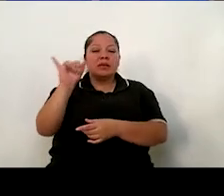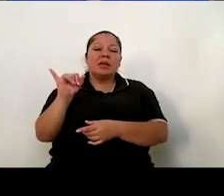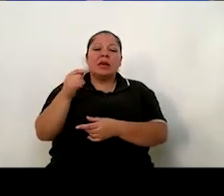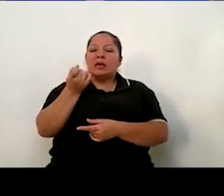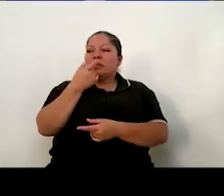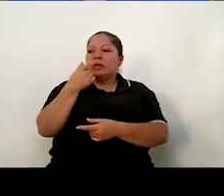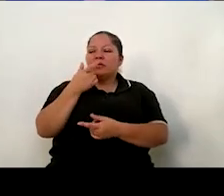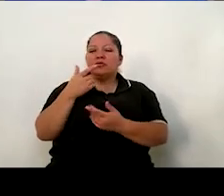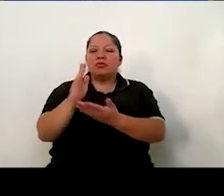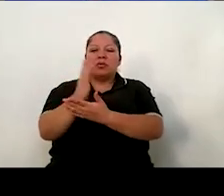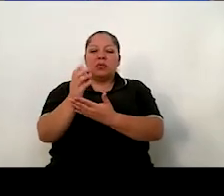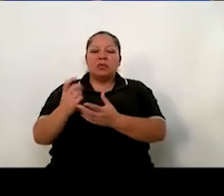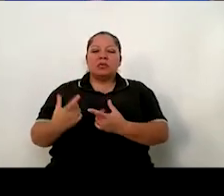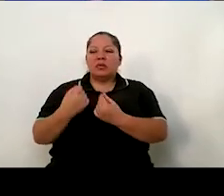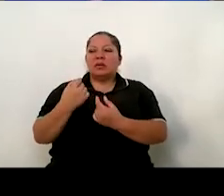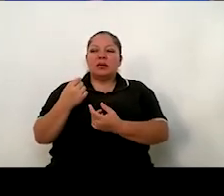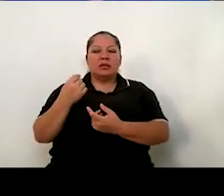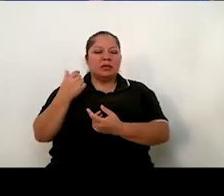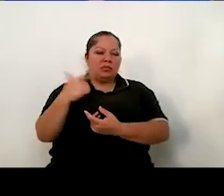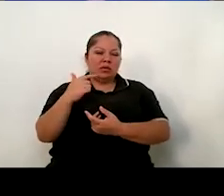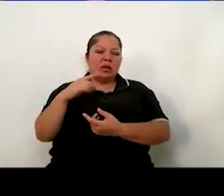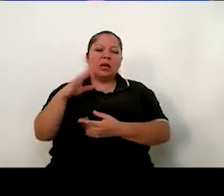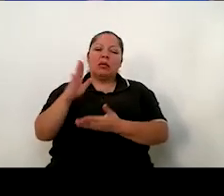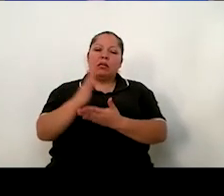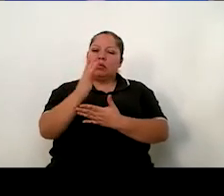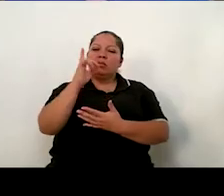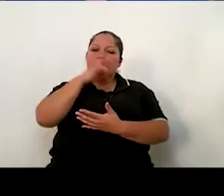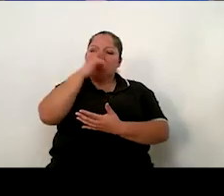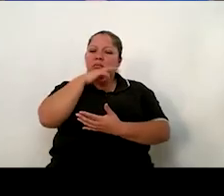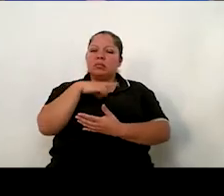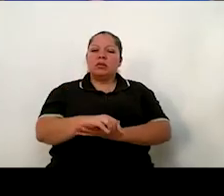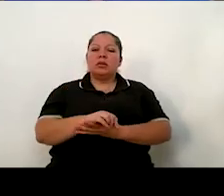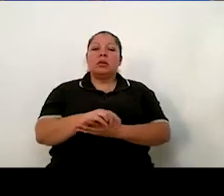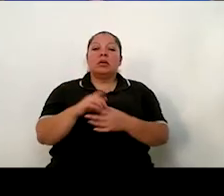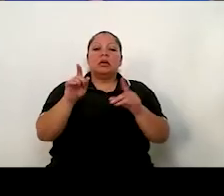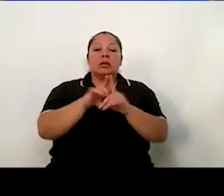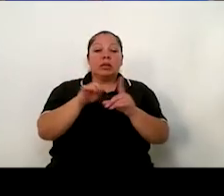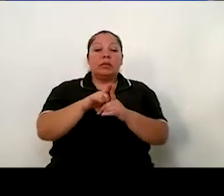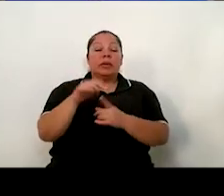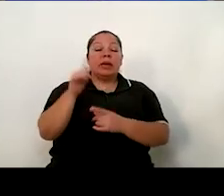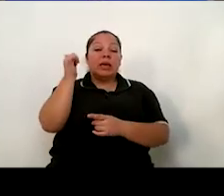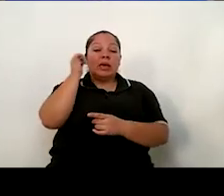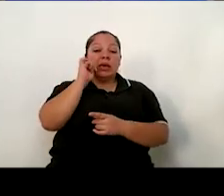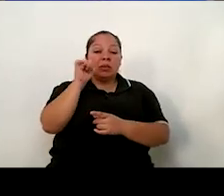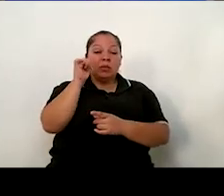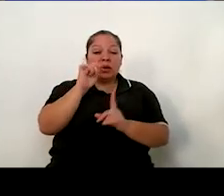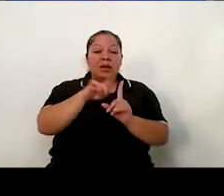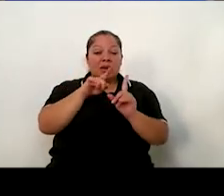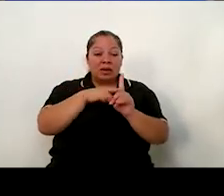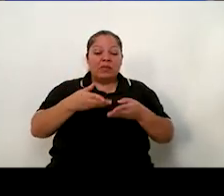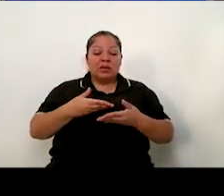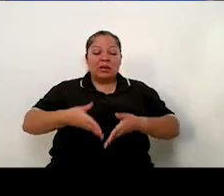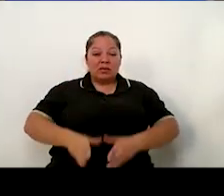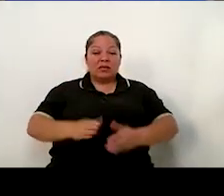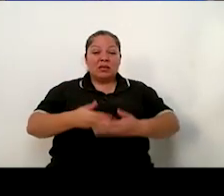mães que elas amamentam, elas amamentarem os seus bebês, tá? E se tiver algum diagnóstico, procurar